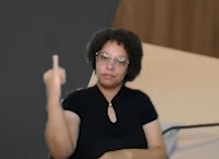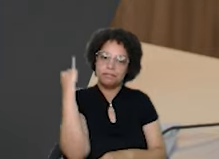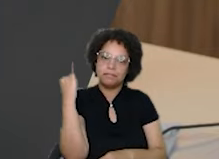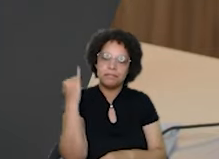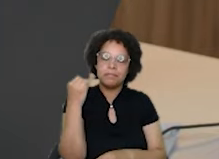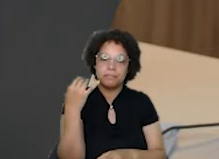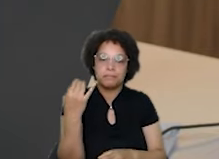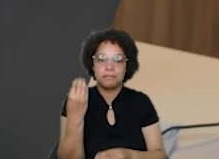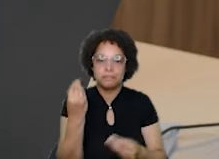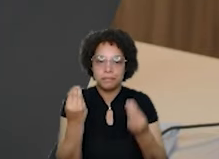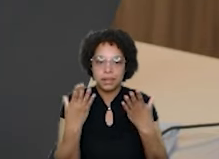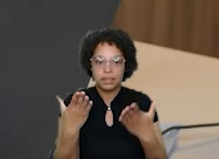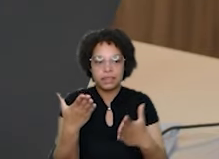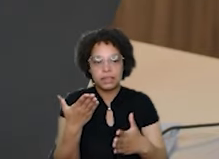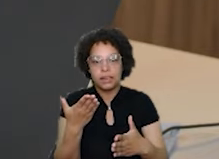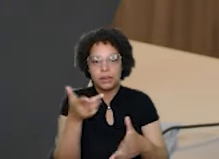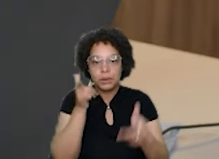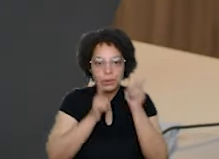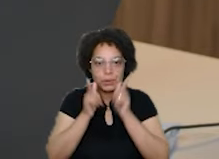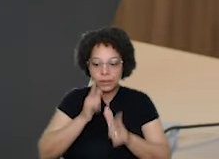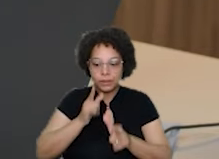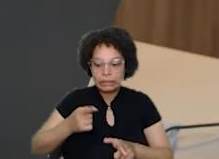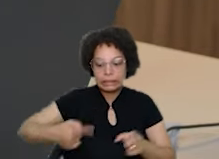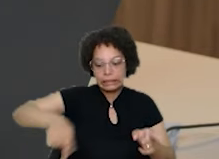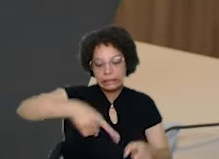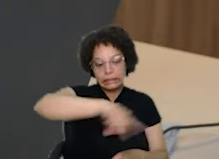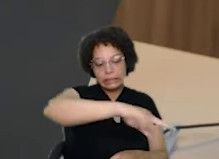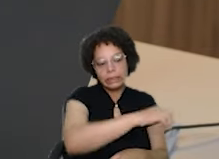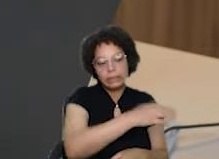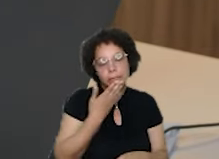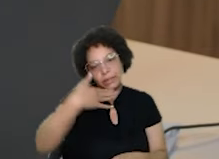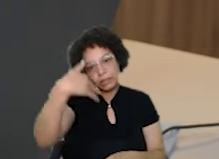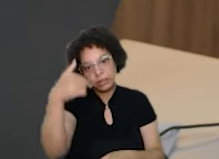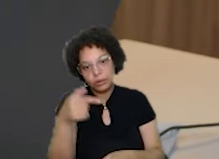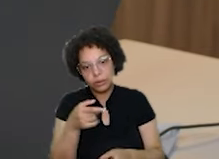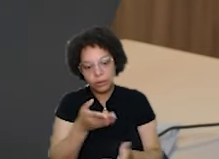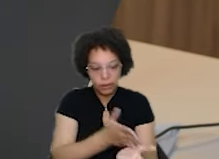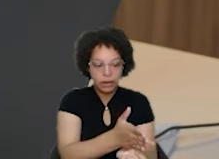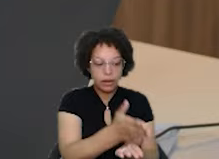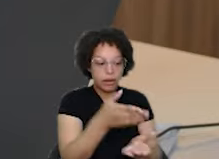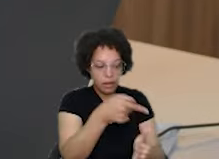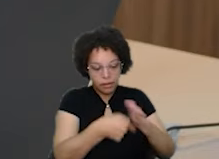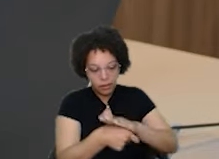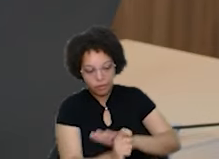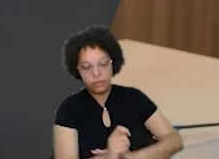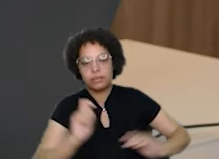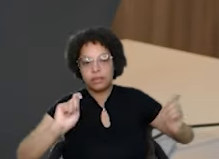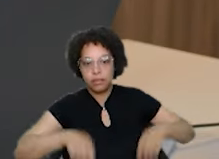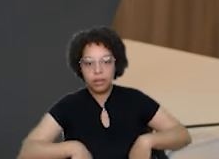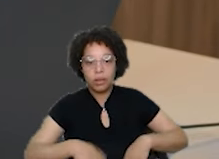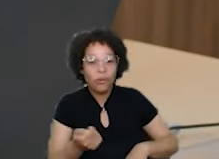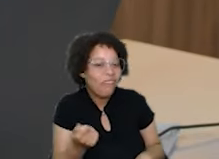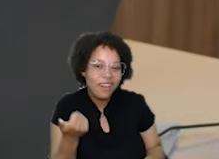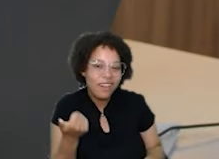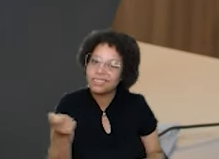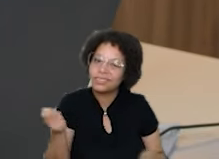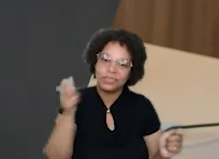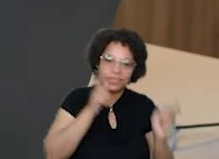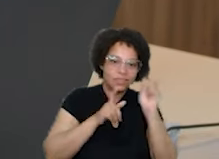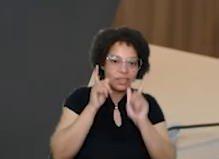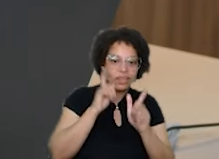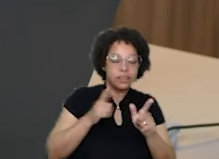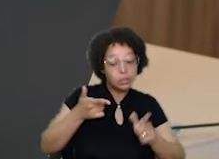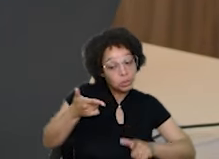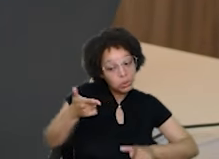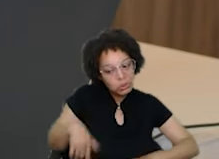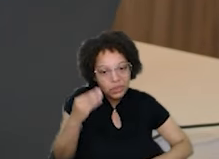corrigir rota falar não vou investir Nisso porque deu certo ó quase deu certo eu vou fazer de novo mas né um